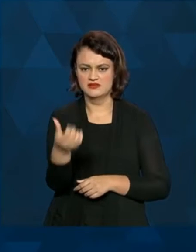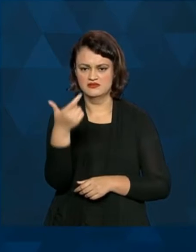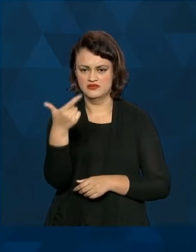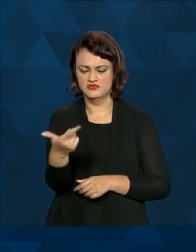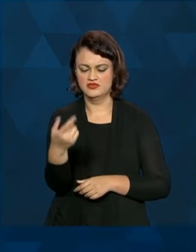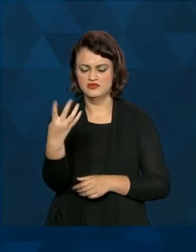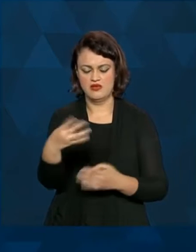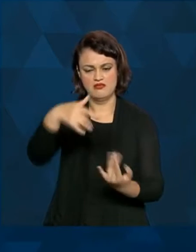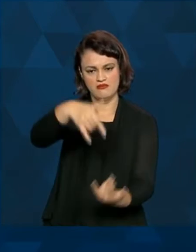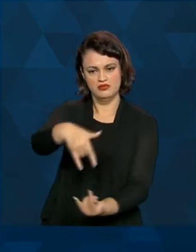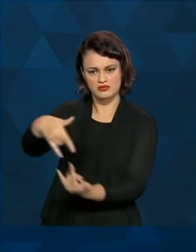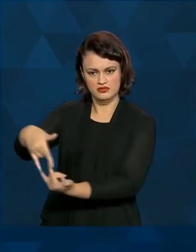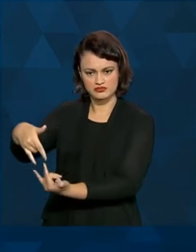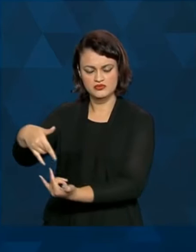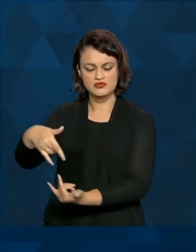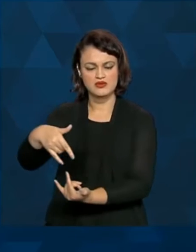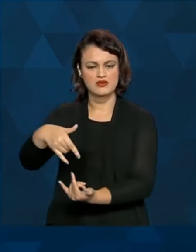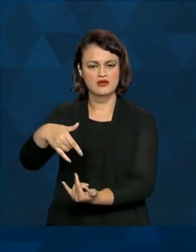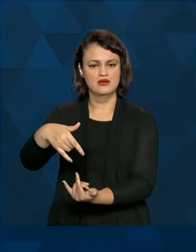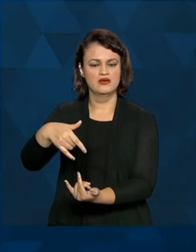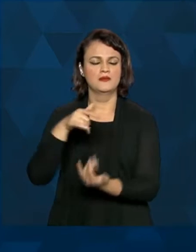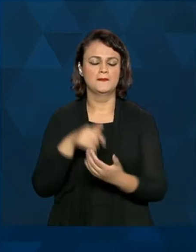624 leitos de UTI, que